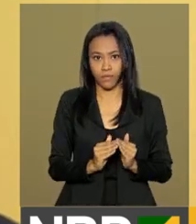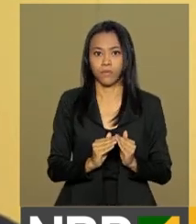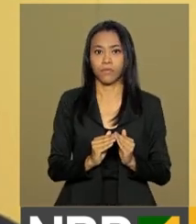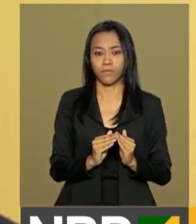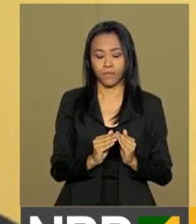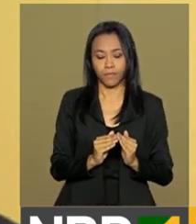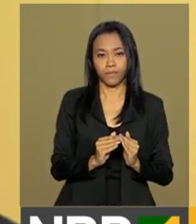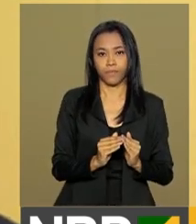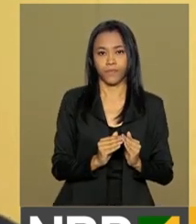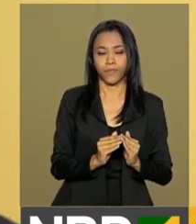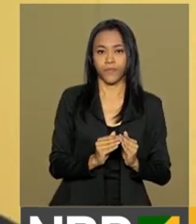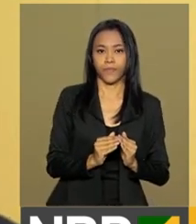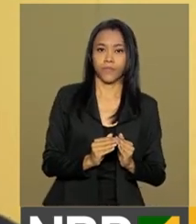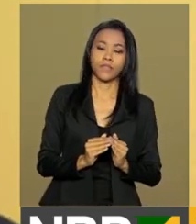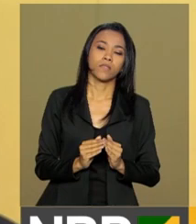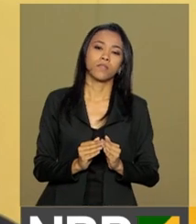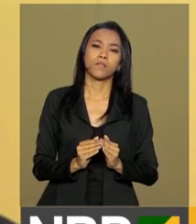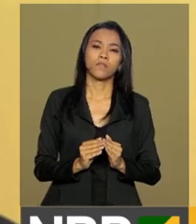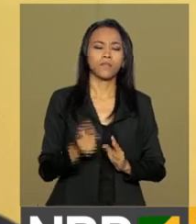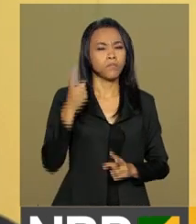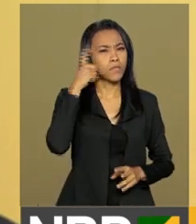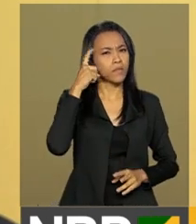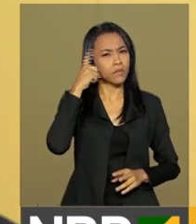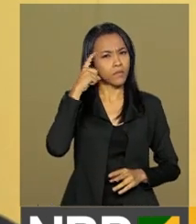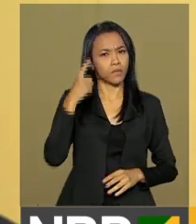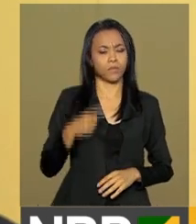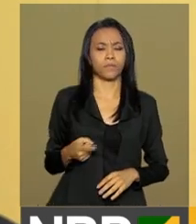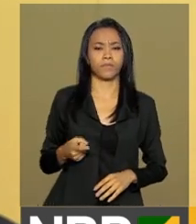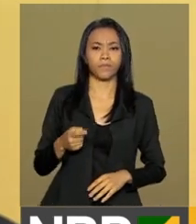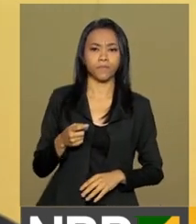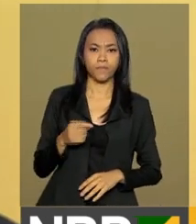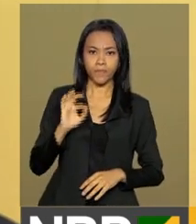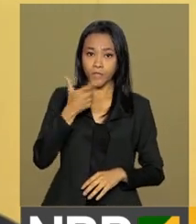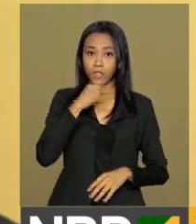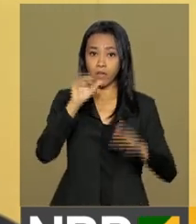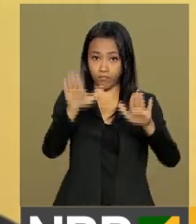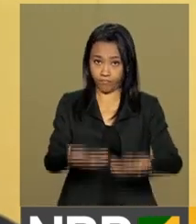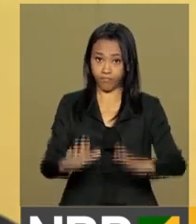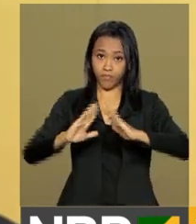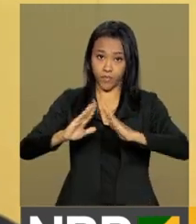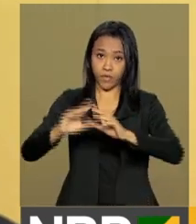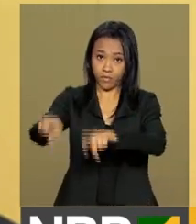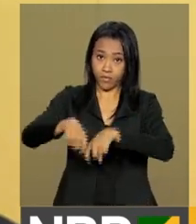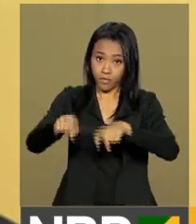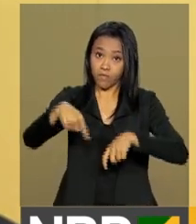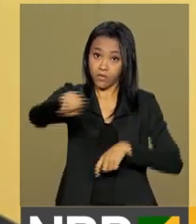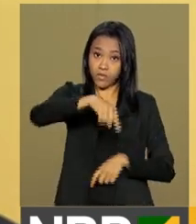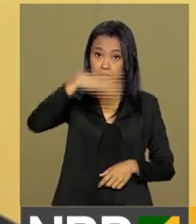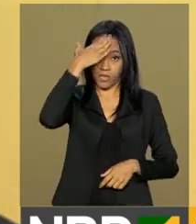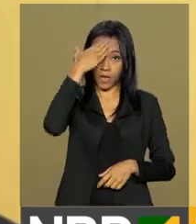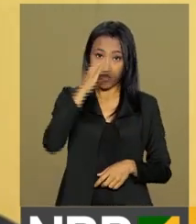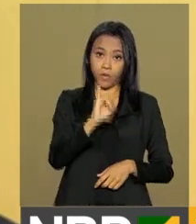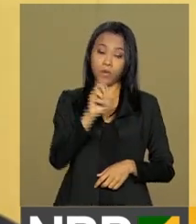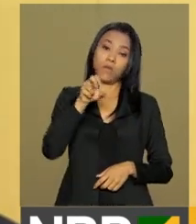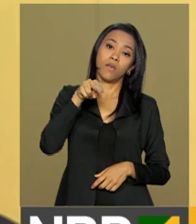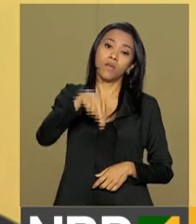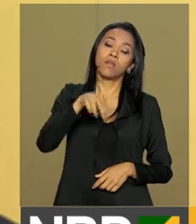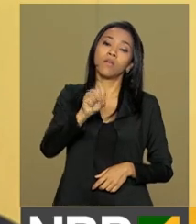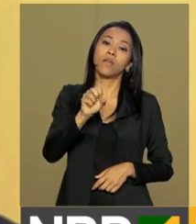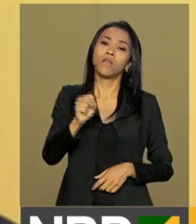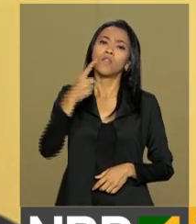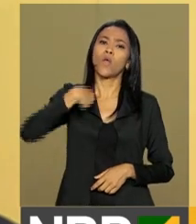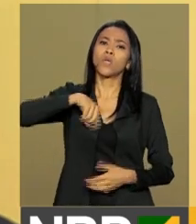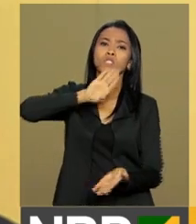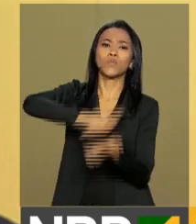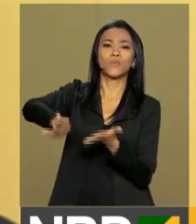aliás, pensando precisamente no trabalhador rural, vocês sabem que, no caso da Previdência Social, nós excluímos os